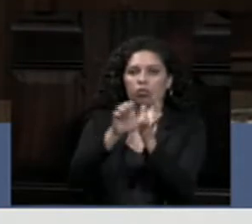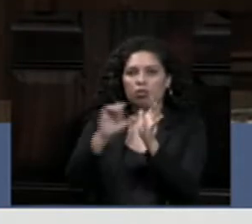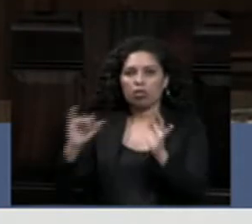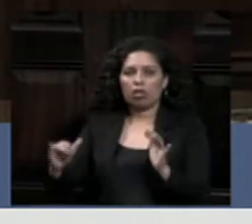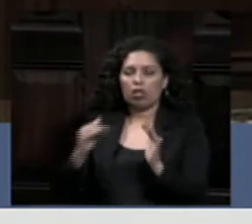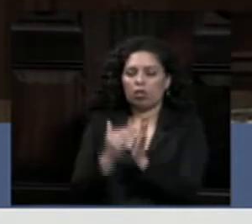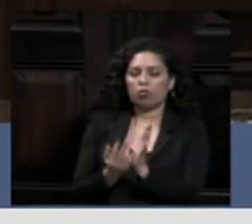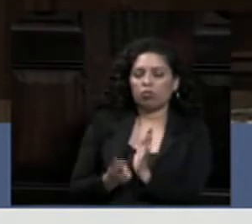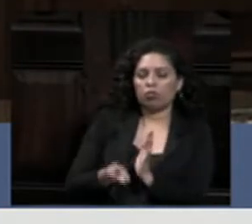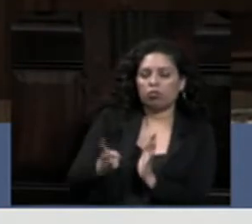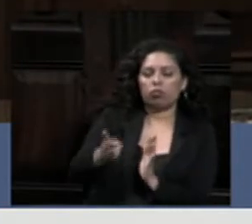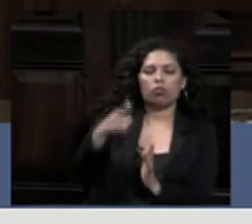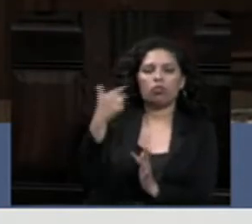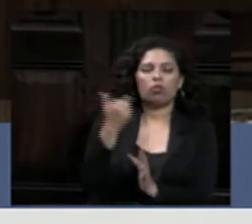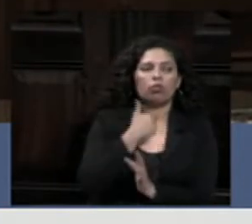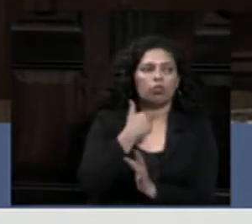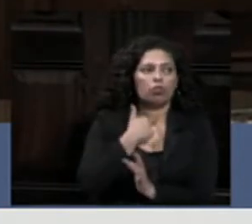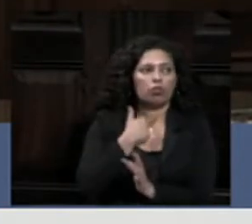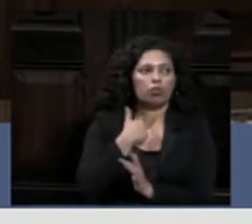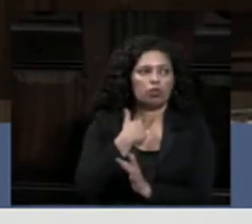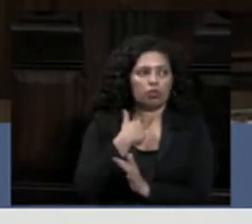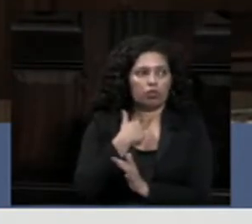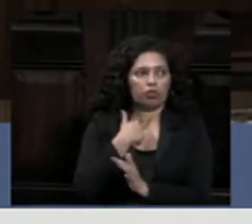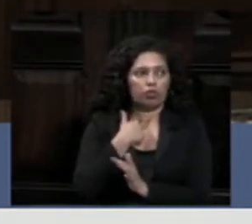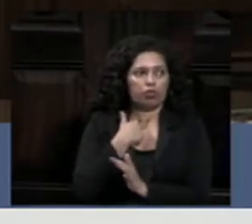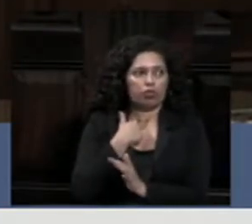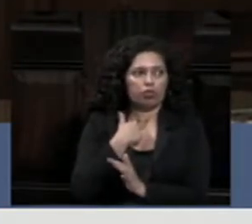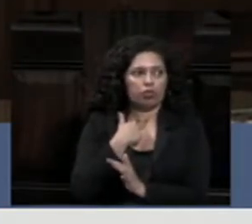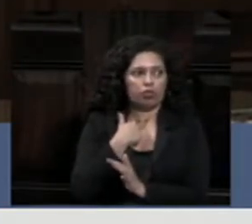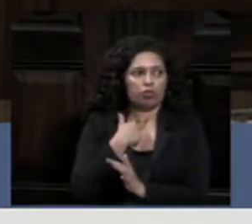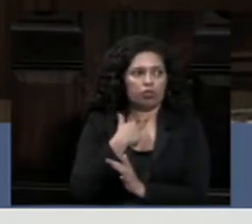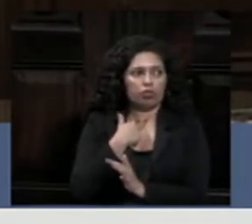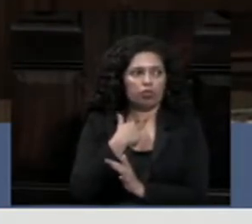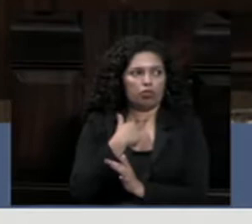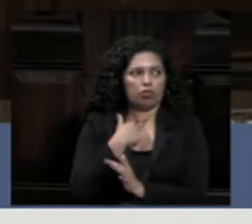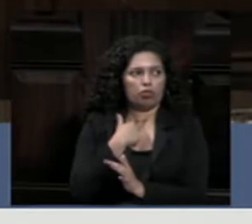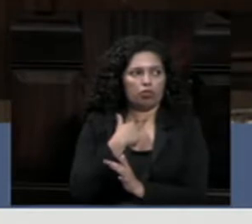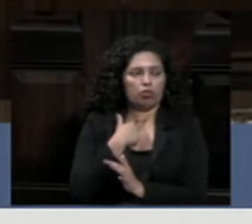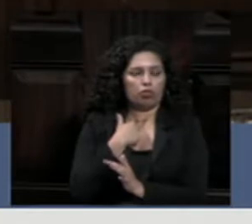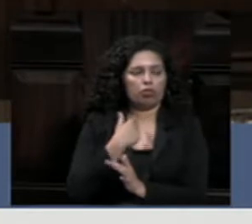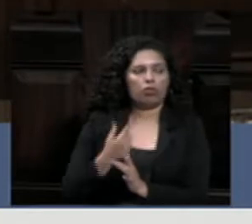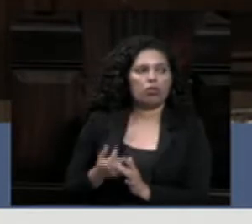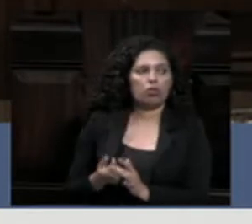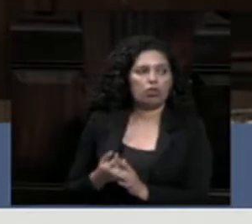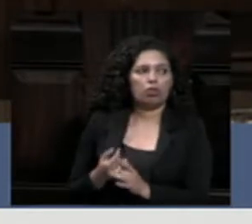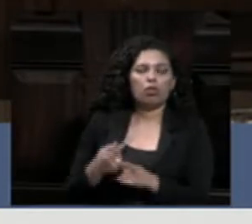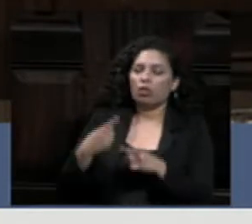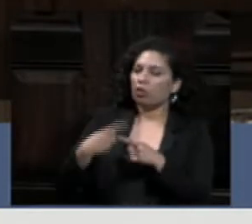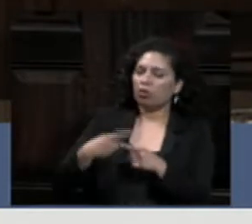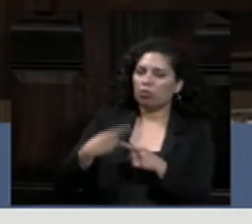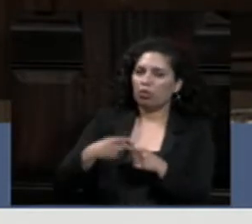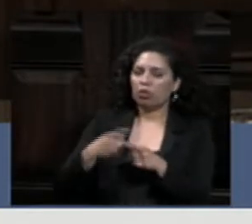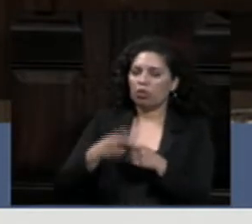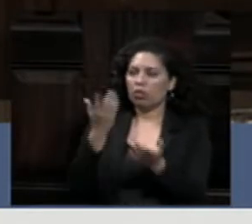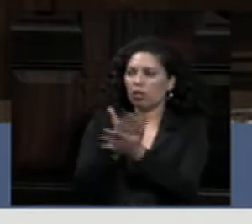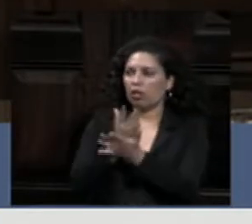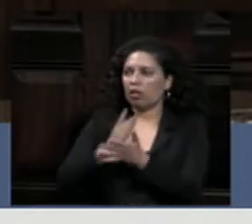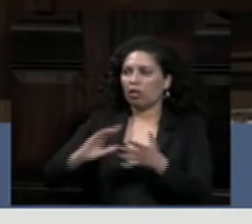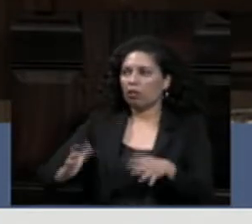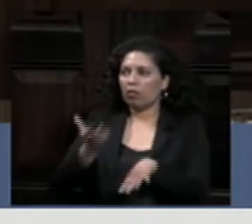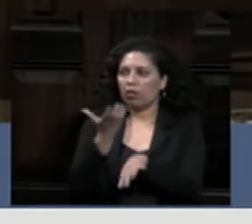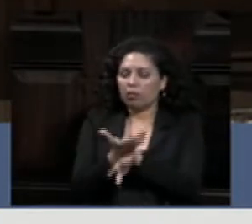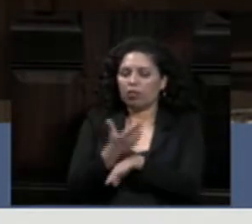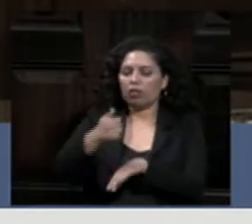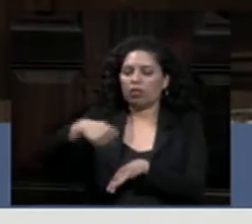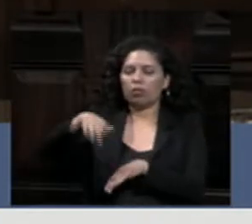tese que, obviamente, não se sustenta, né? Se eu posso criar um parque por decreto, como não ampliá-lo por decreto? Era a mesma coisa